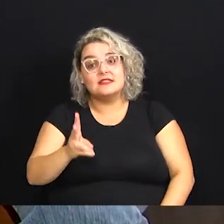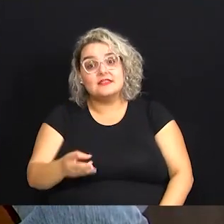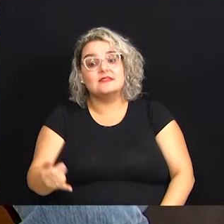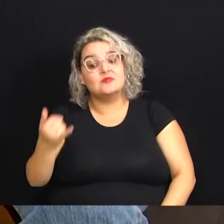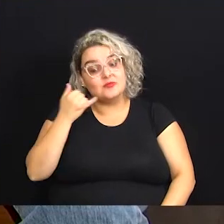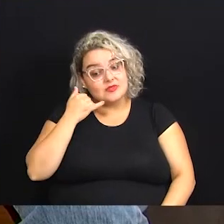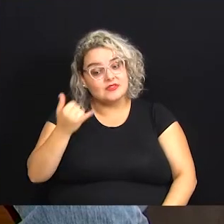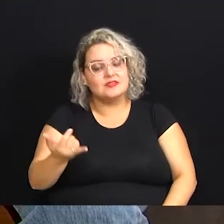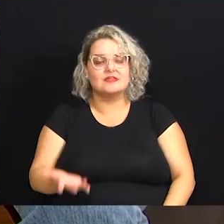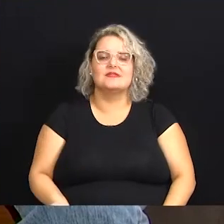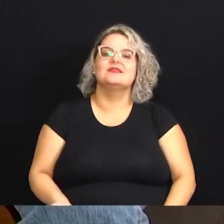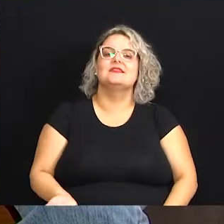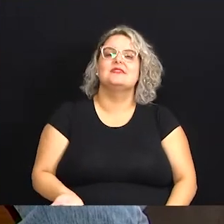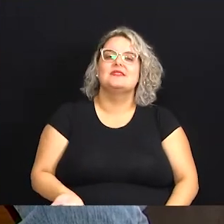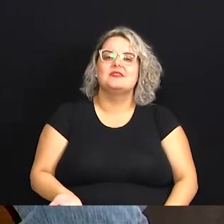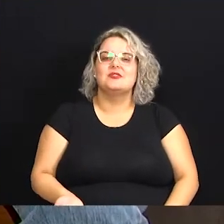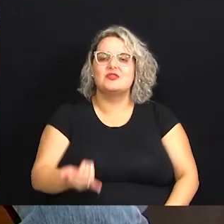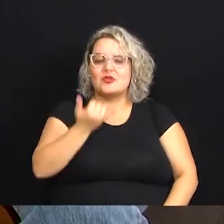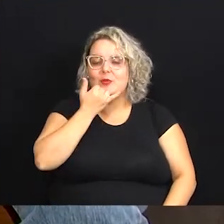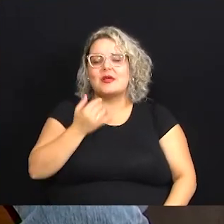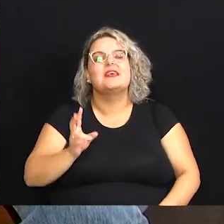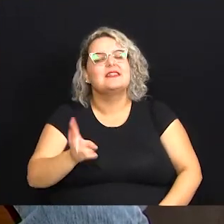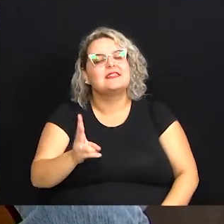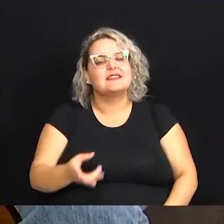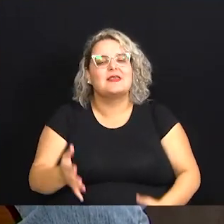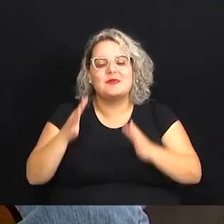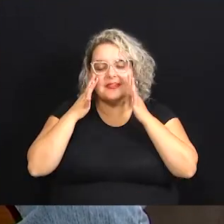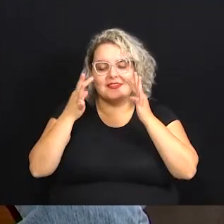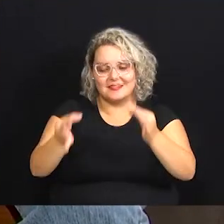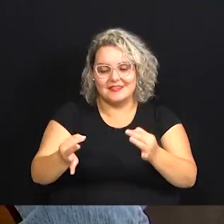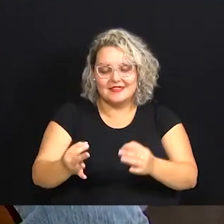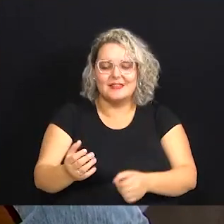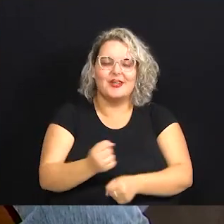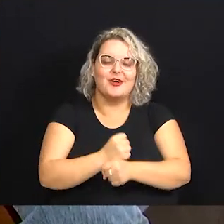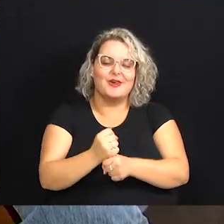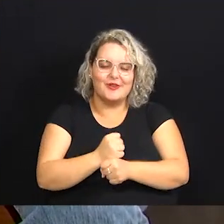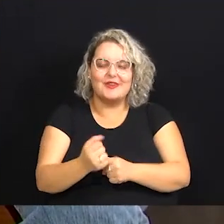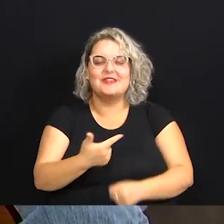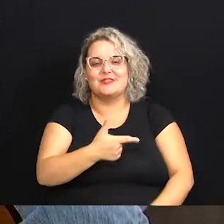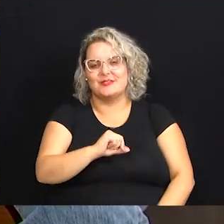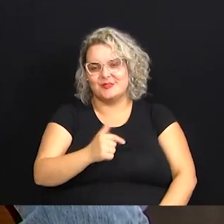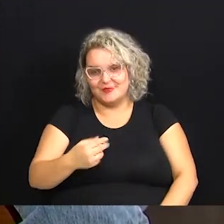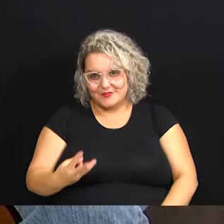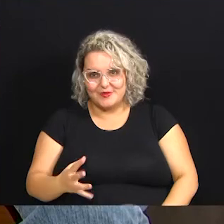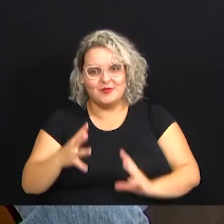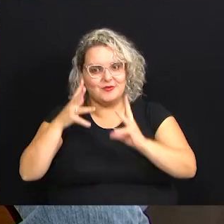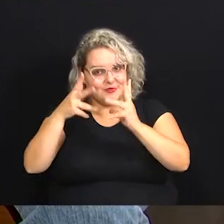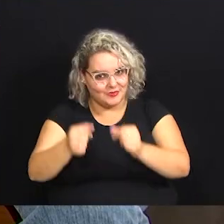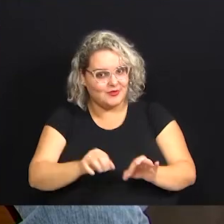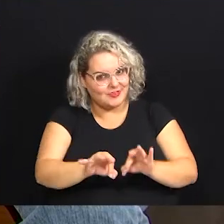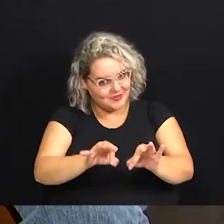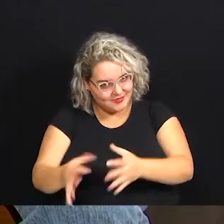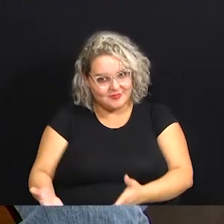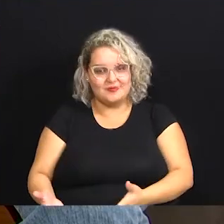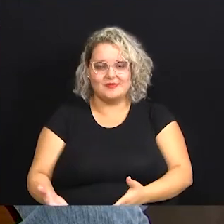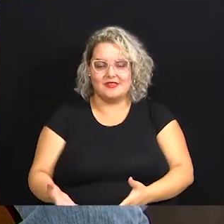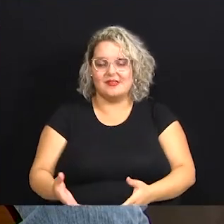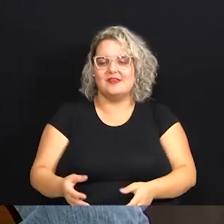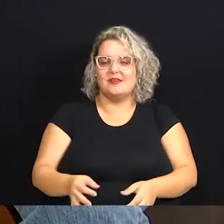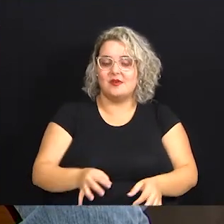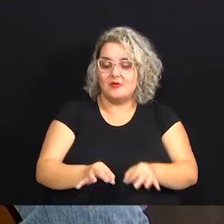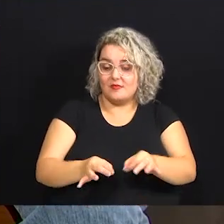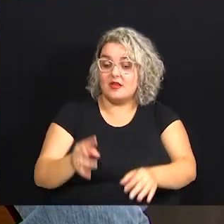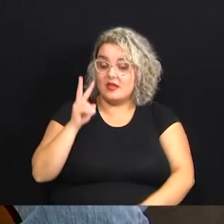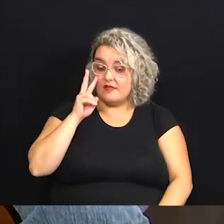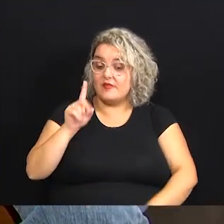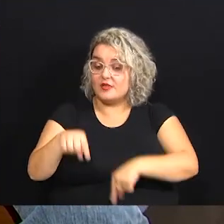sempre ligando aqui os assuntos, assistir tudo aí para começar esse 2023 aí com todas as finanças organizadas e também